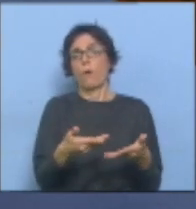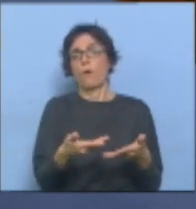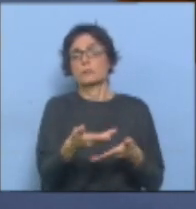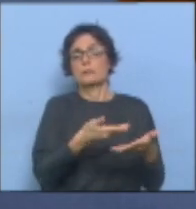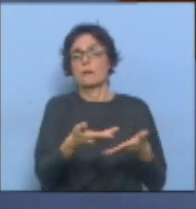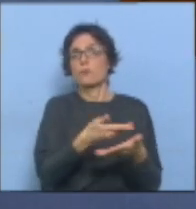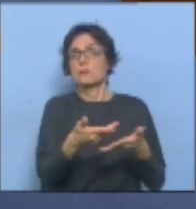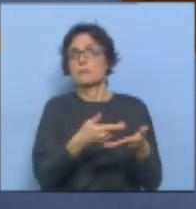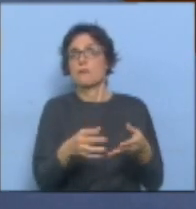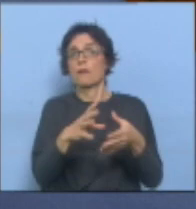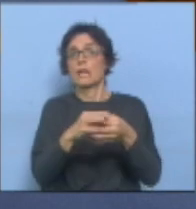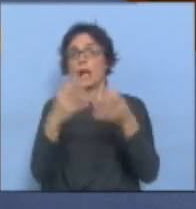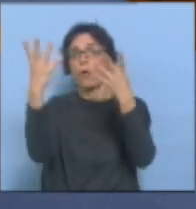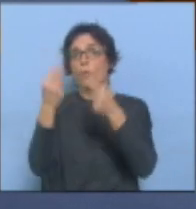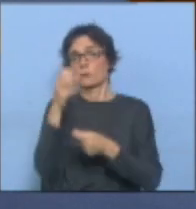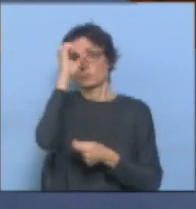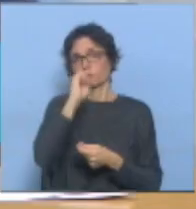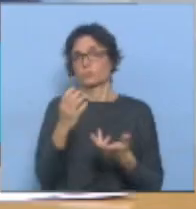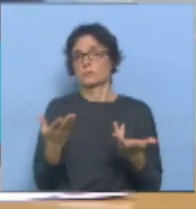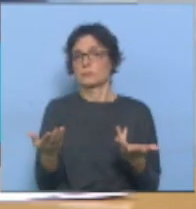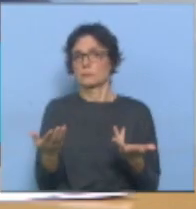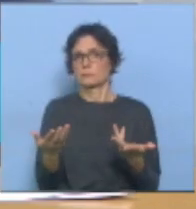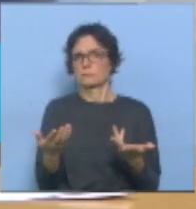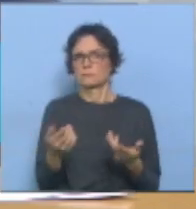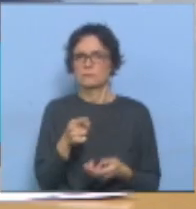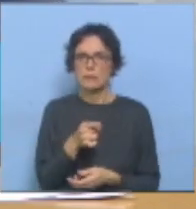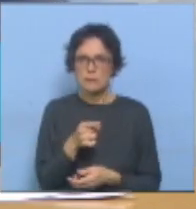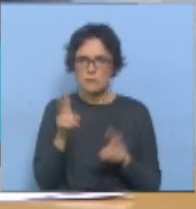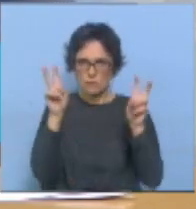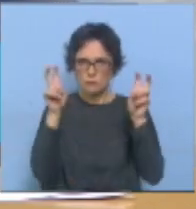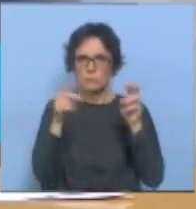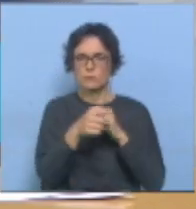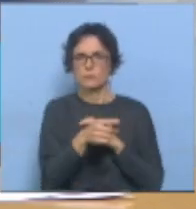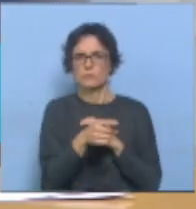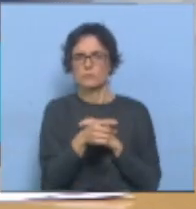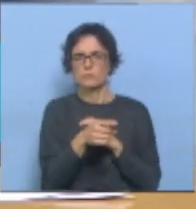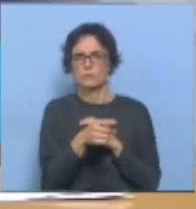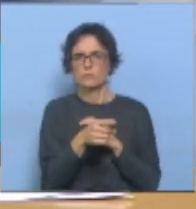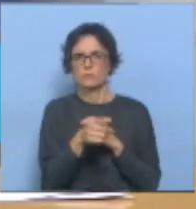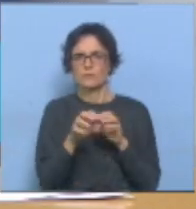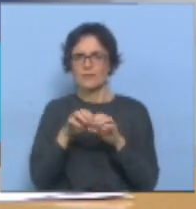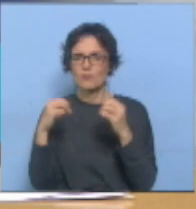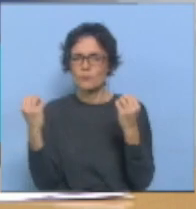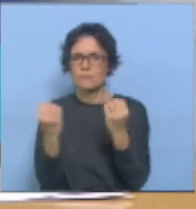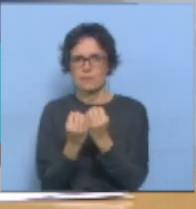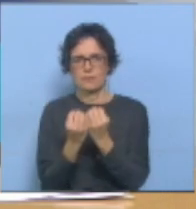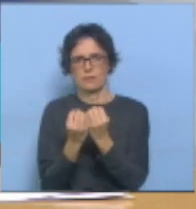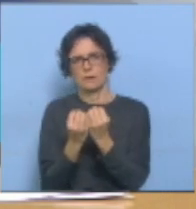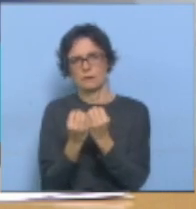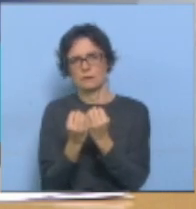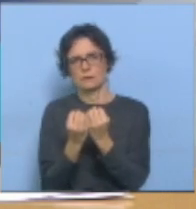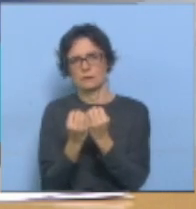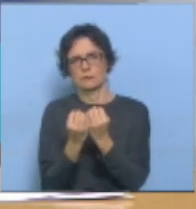têm a ver com o orçamento, tiveram a ver com o orçamento. E, portanto, isto não é um assunto, é um assunto da sociedade inteira,